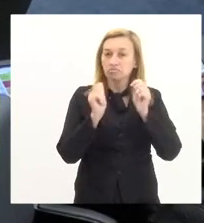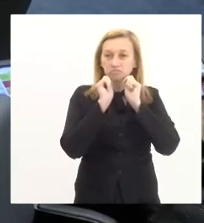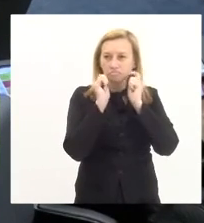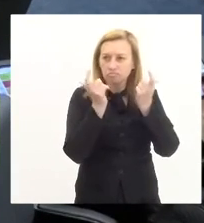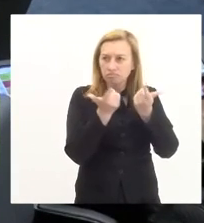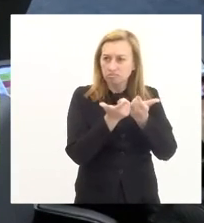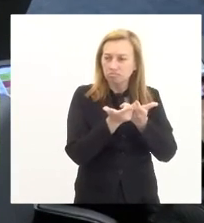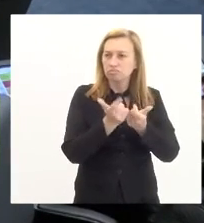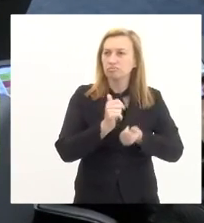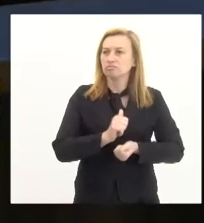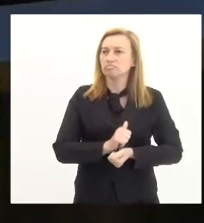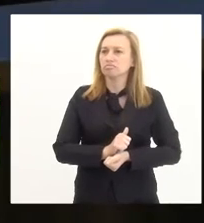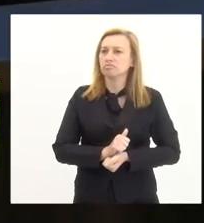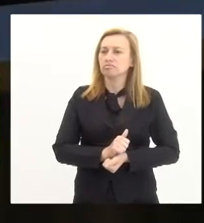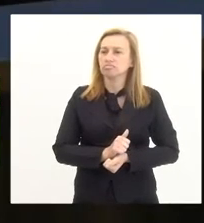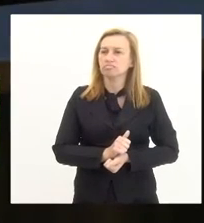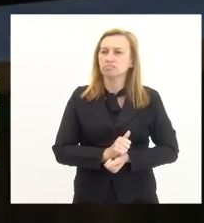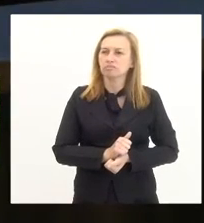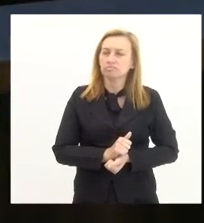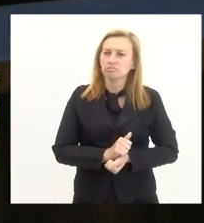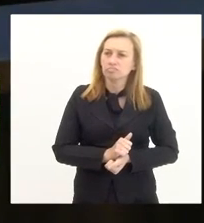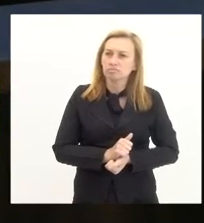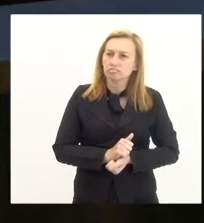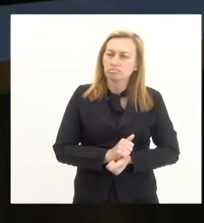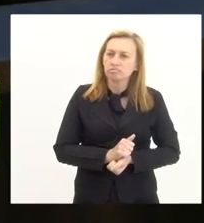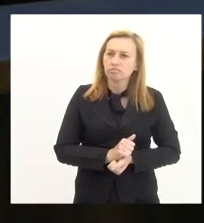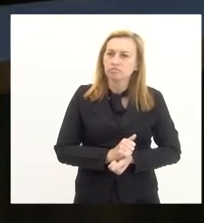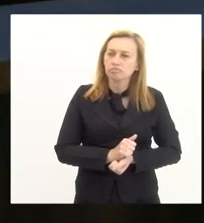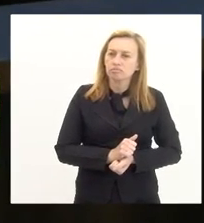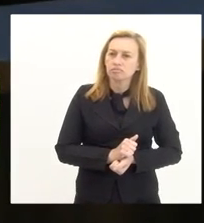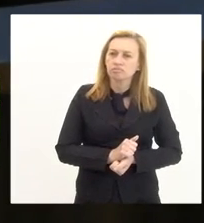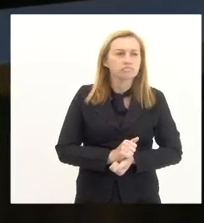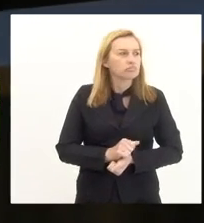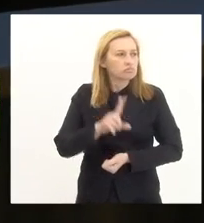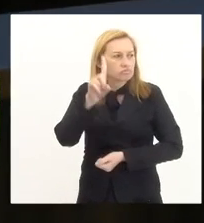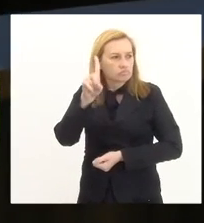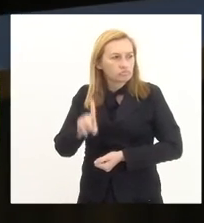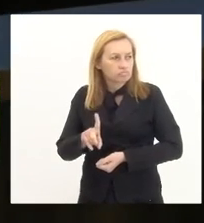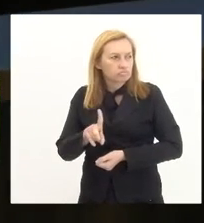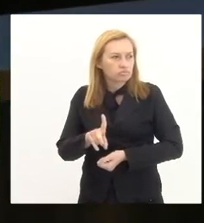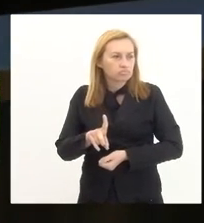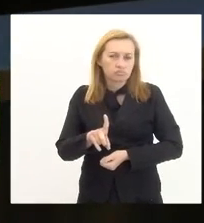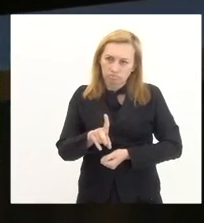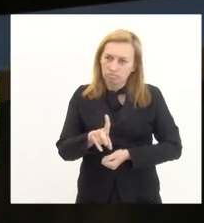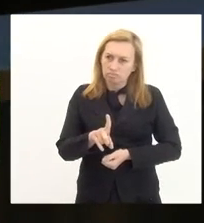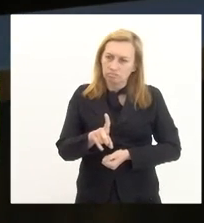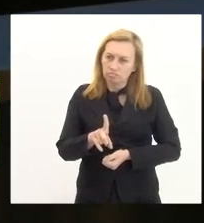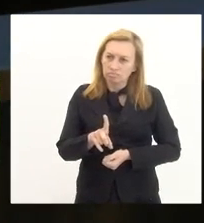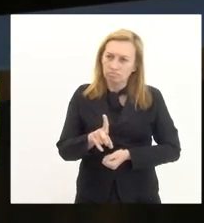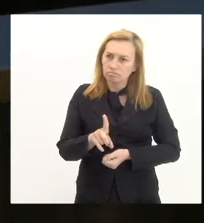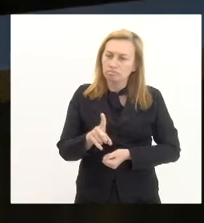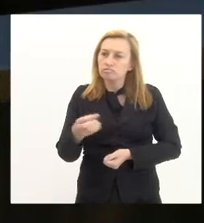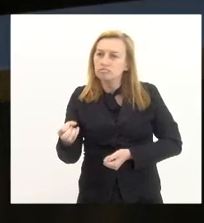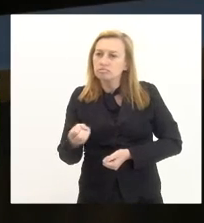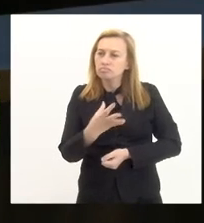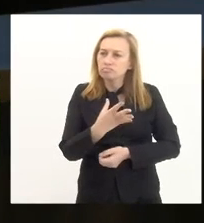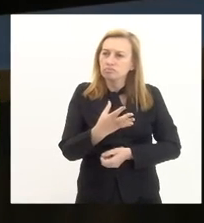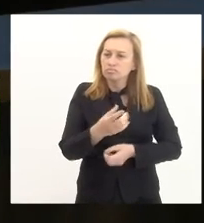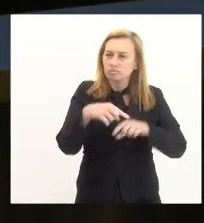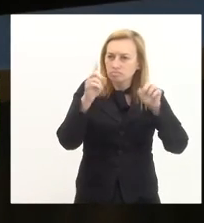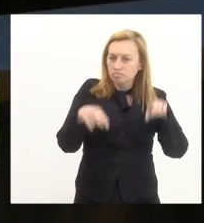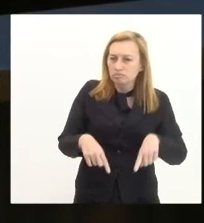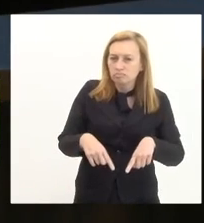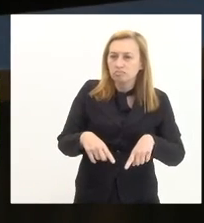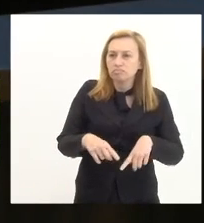alerj de que enfim a extinção dos direitos vale apenas para os novos servidores e